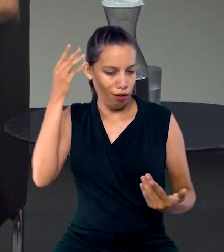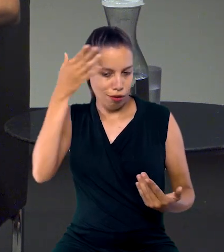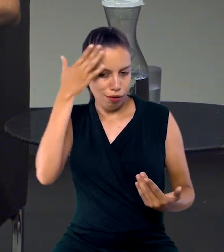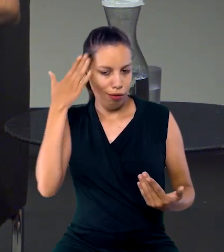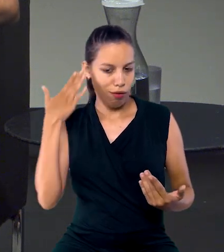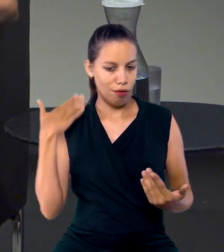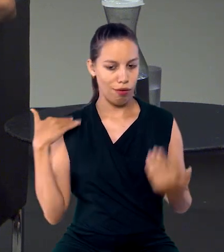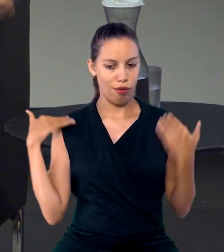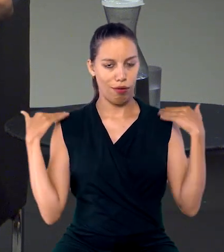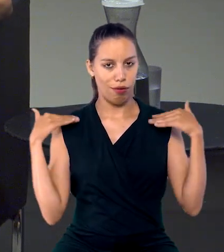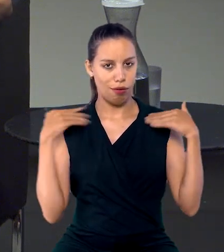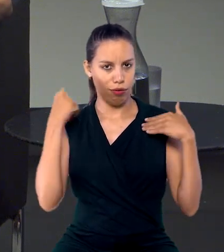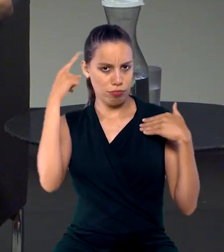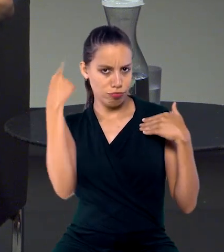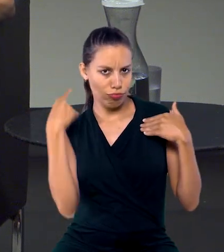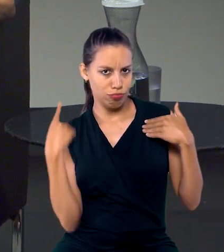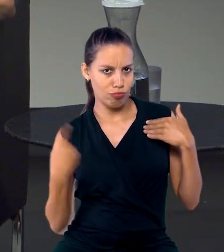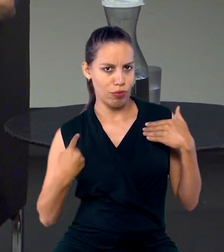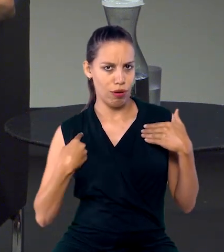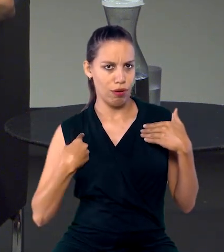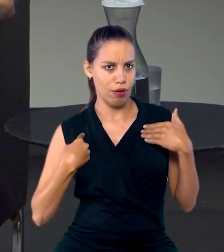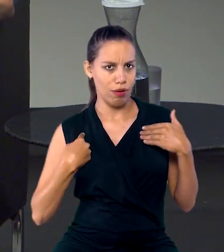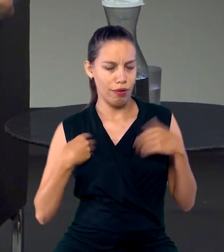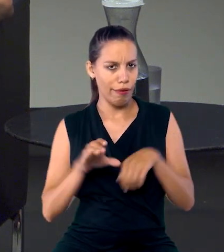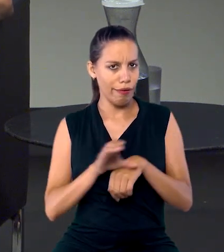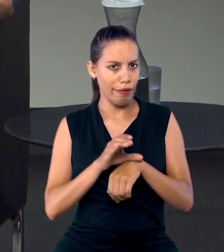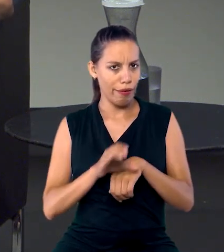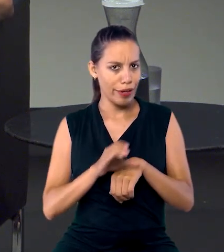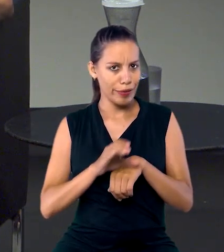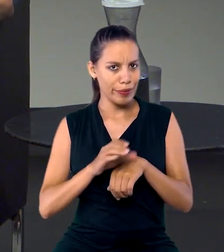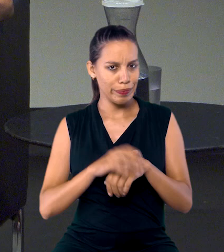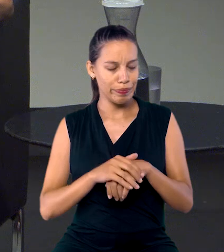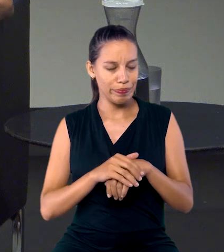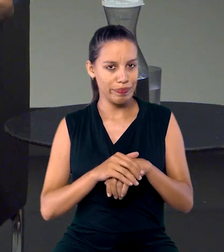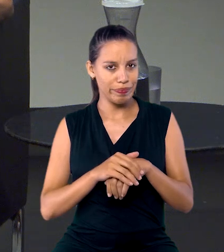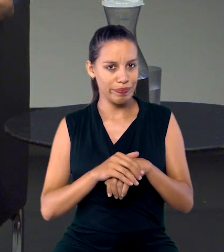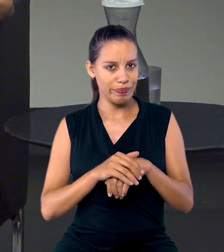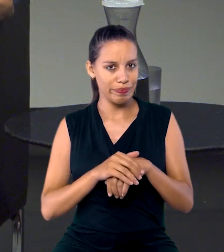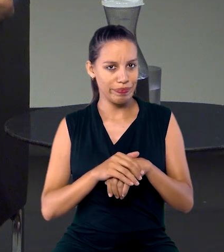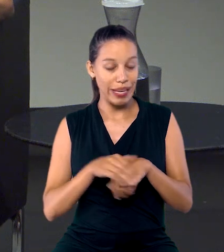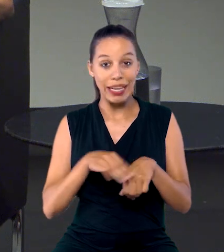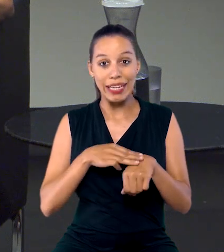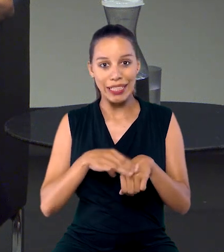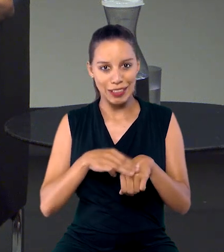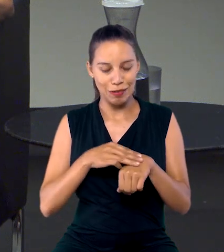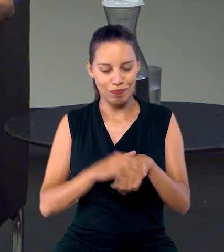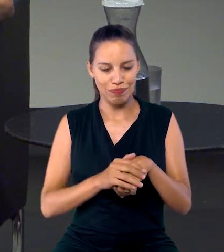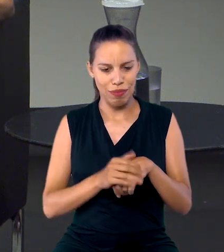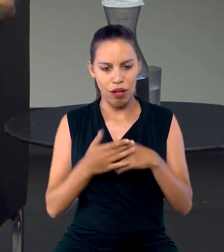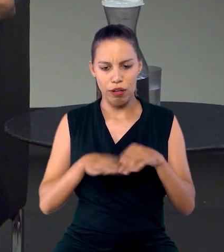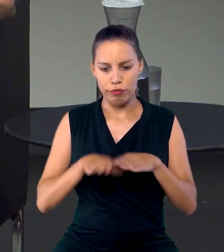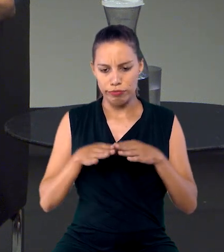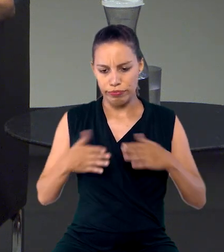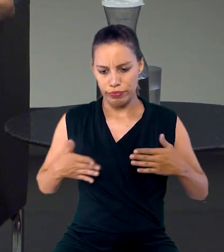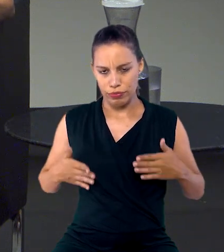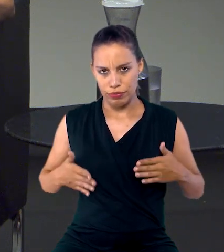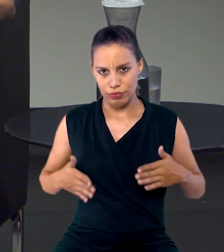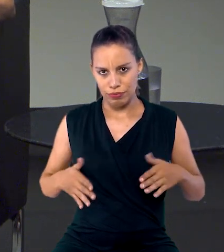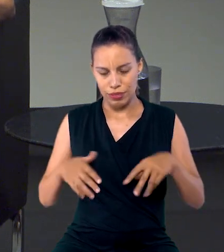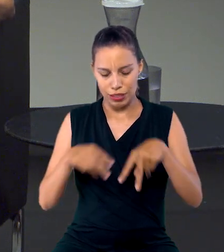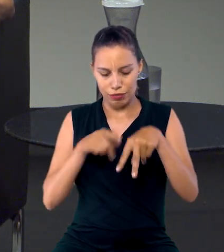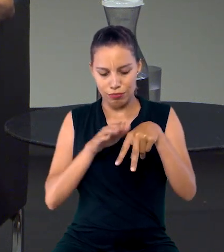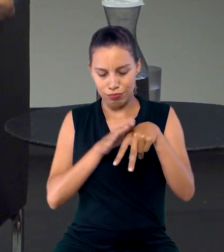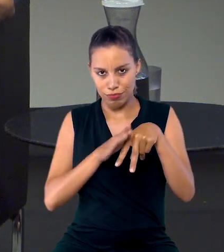Tenho cabelos pelos ombros, ondulados castanhos. Estou com uma saia